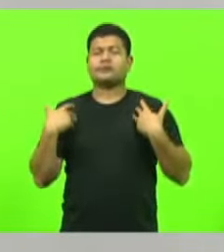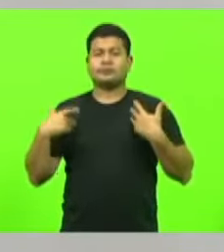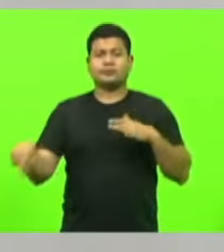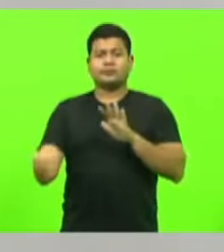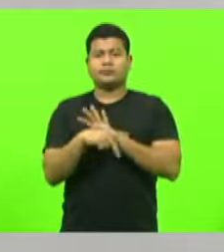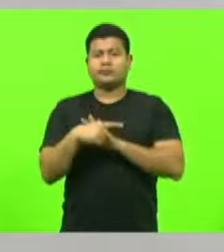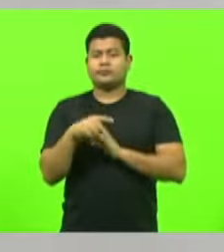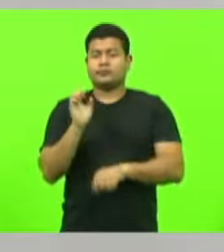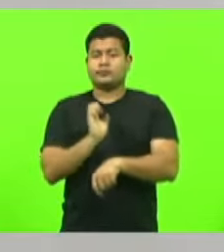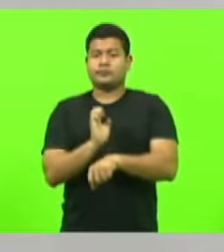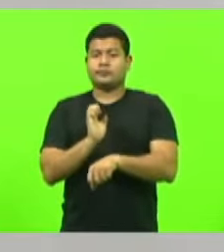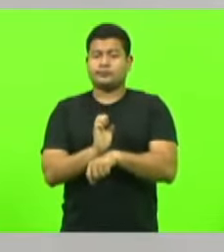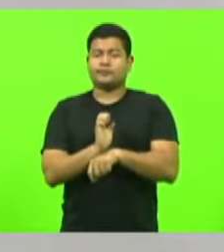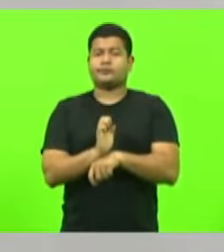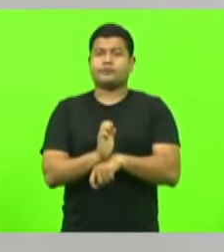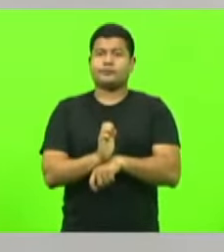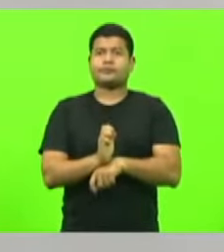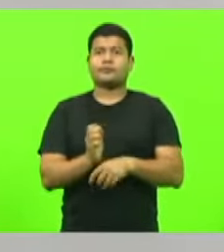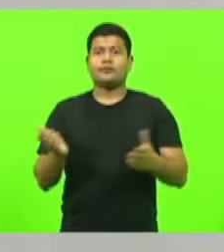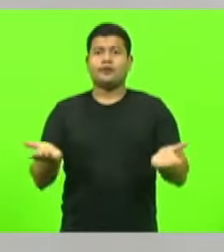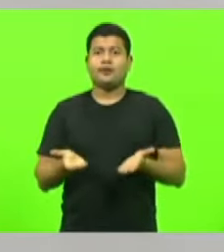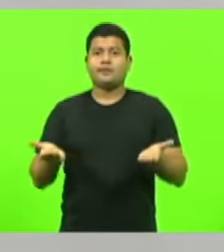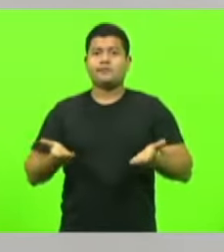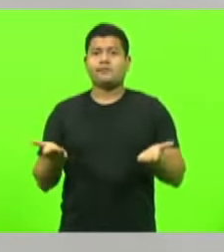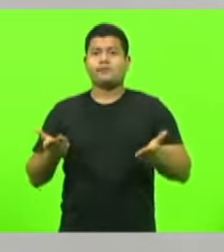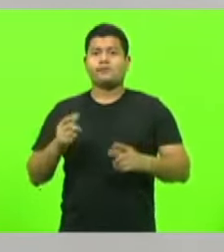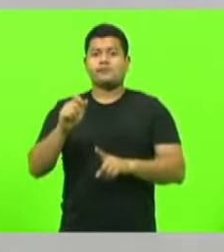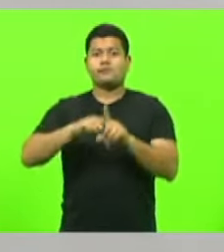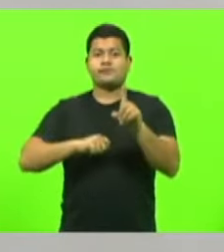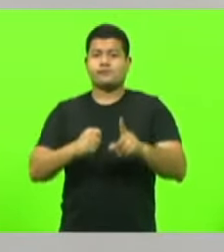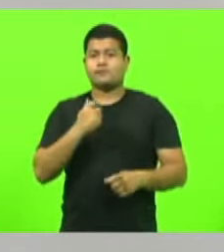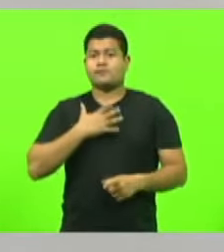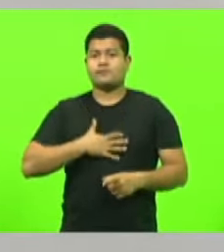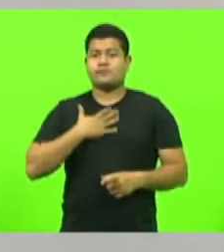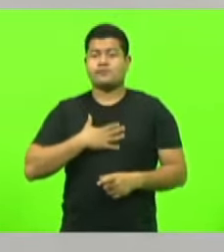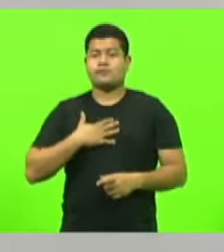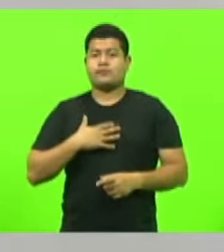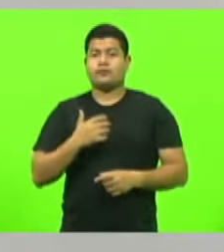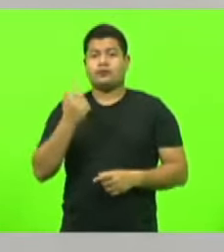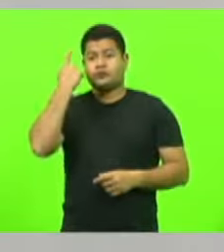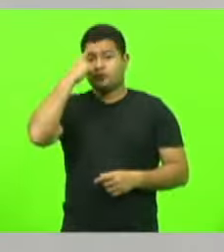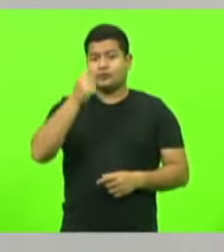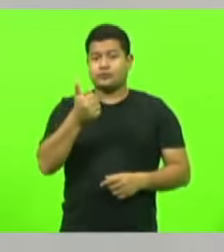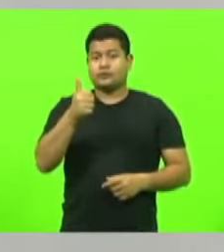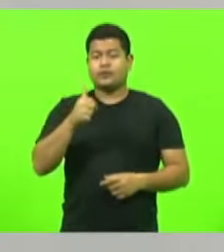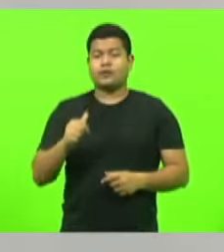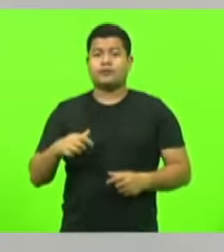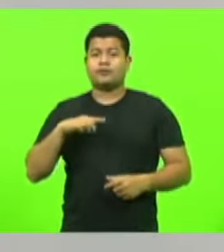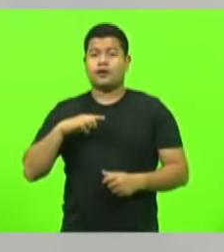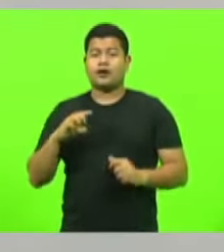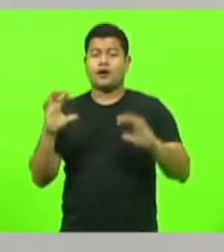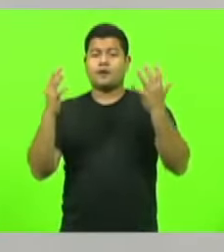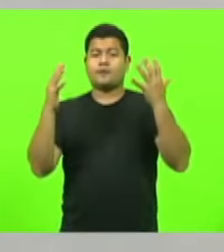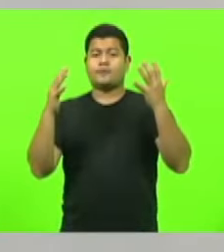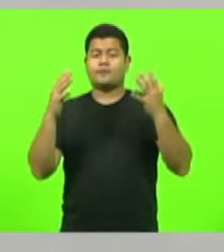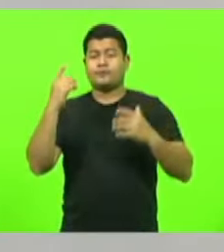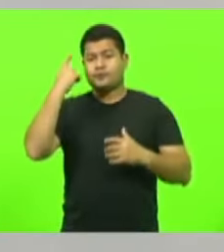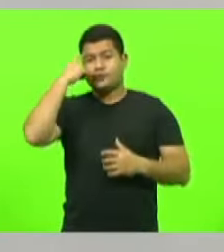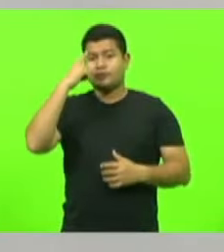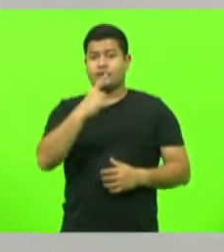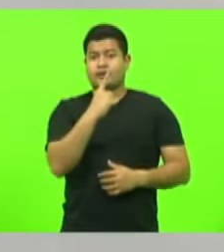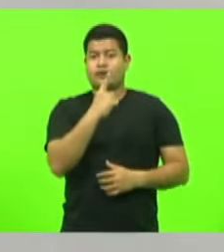mas muito orgulho mesmo. Ainda mais agora no mês de agosto, onde 11 de agosto se comemora o dia de Santa Catarina, da